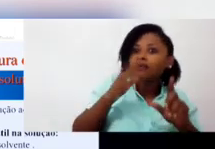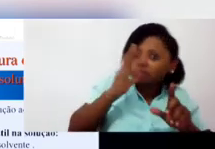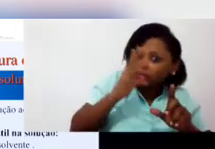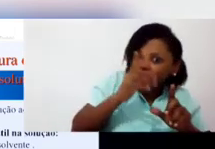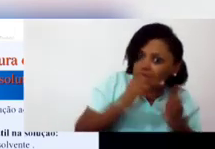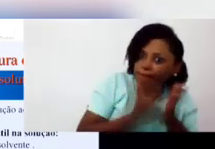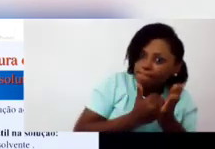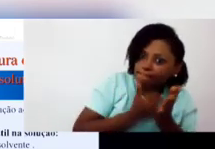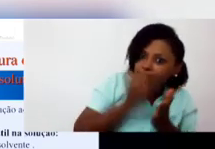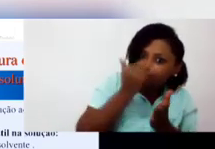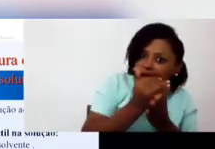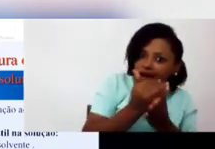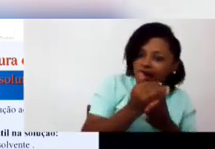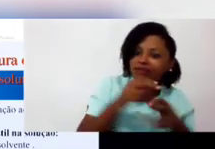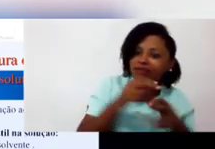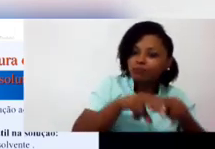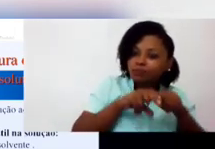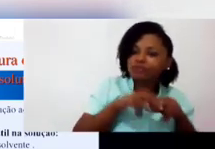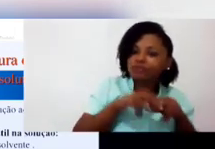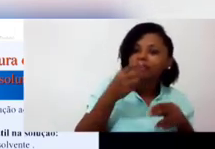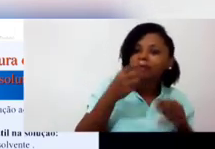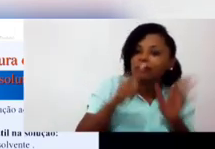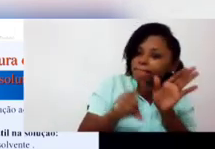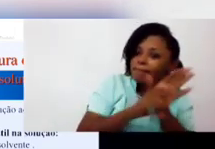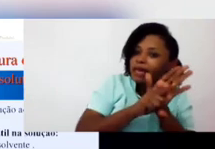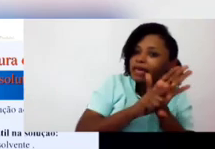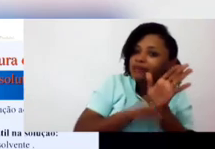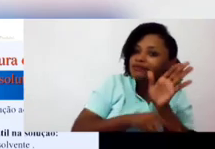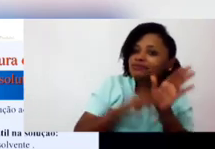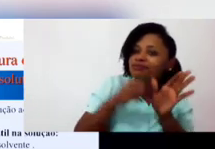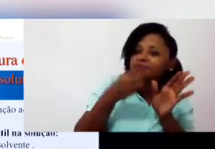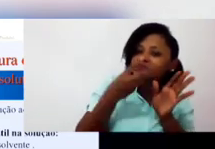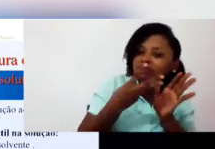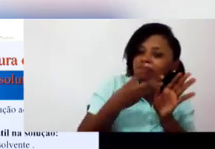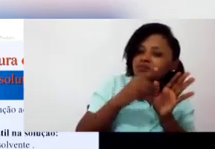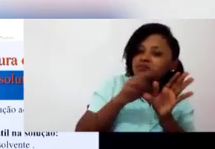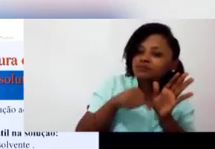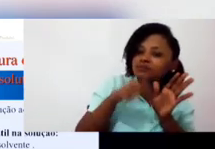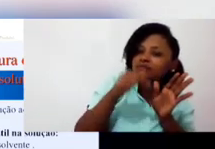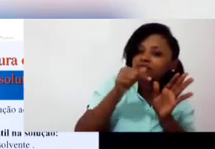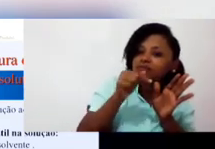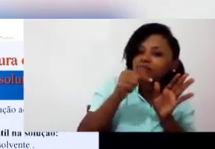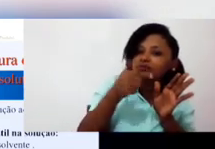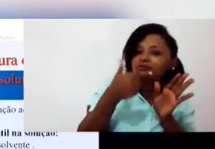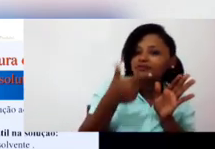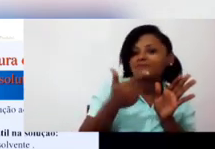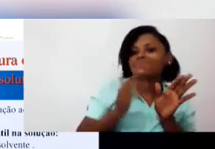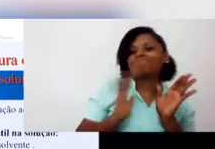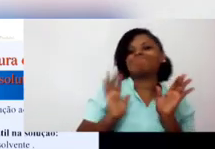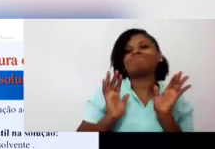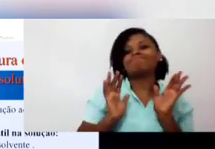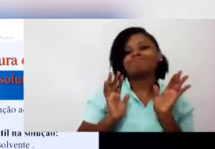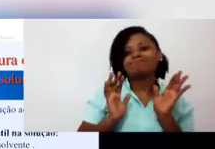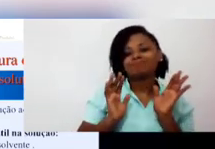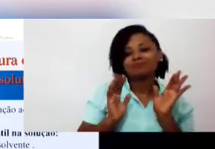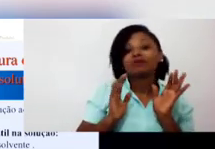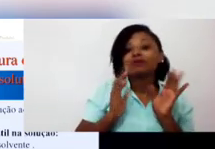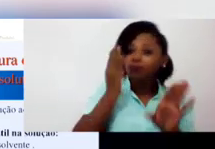diminui mais ainda, porque eu estou botando mais açúcar. Então, agora é menos 3,72, né, graus